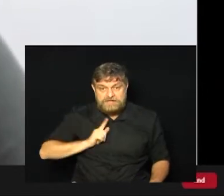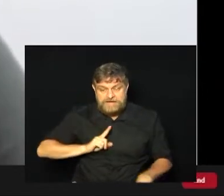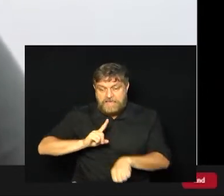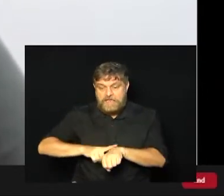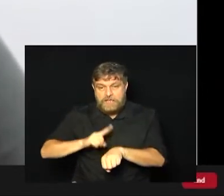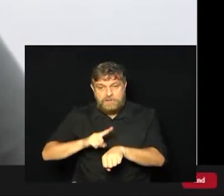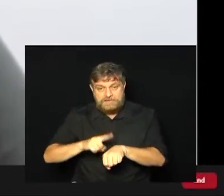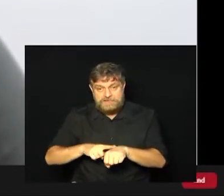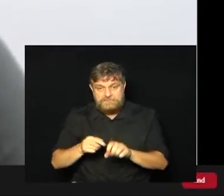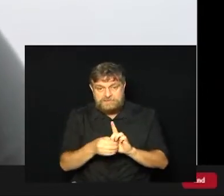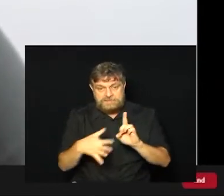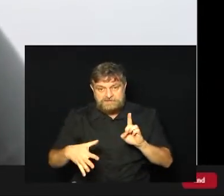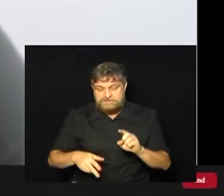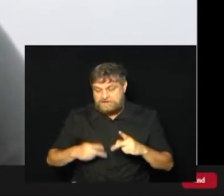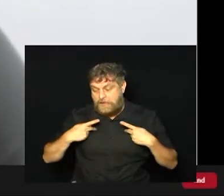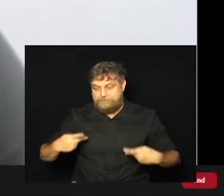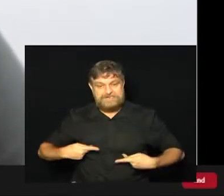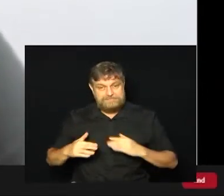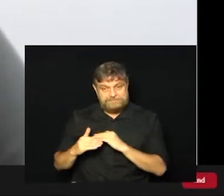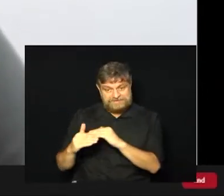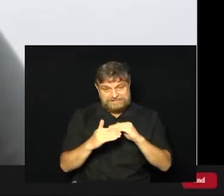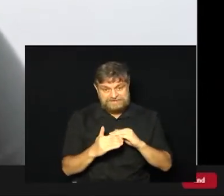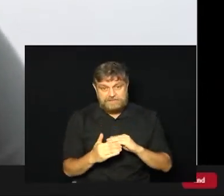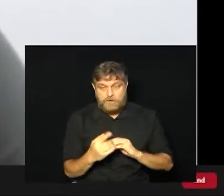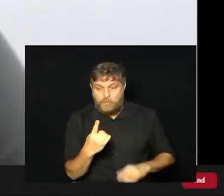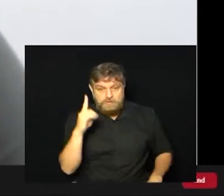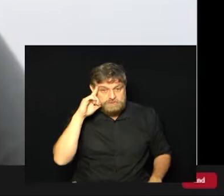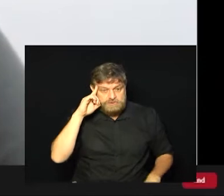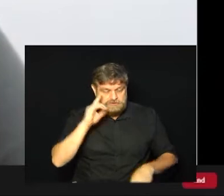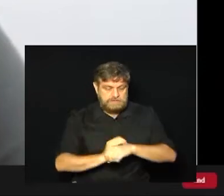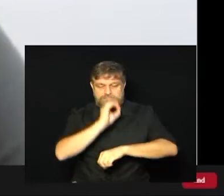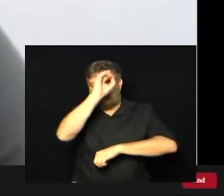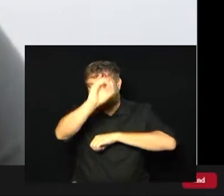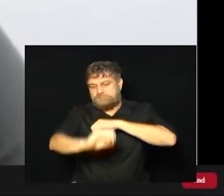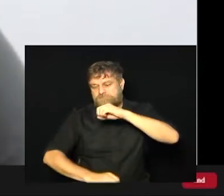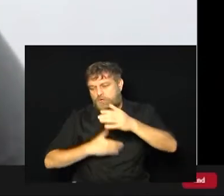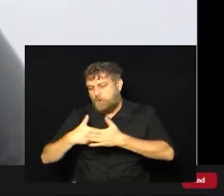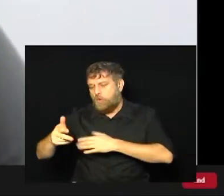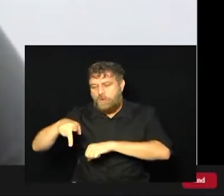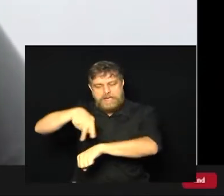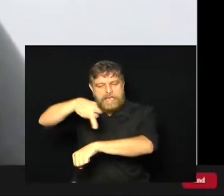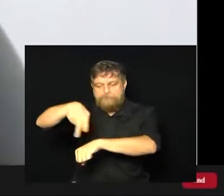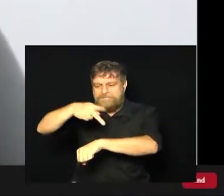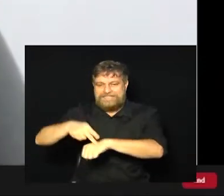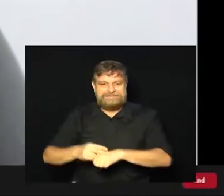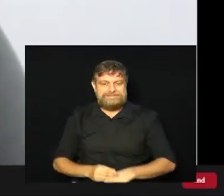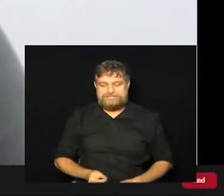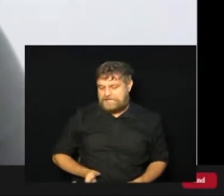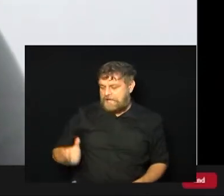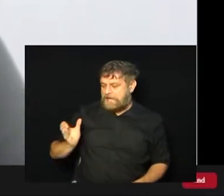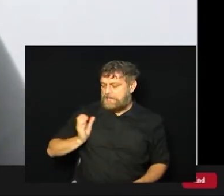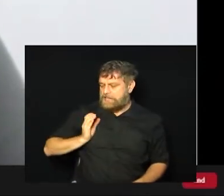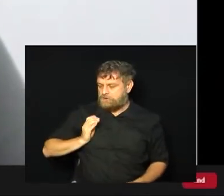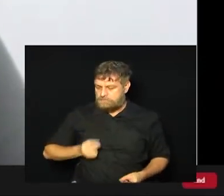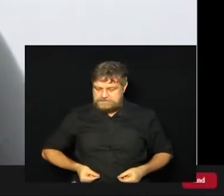e democrático da espécie humana. Temos 24 horas independente do país ou da nossa classe social, da nossa etnia.